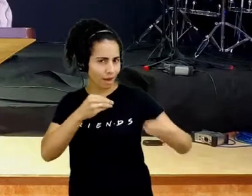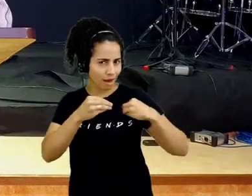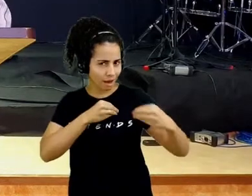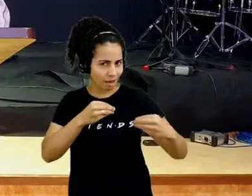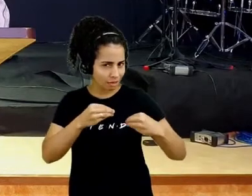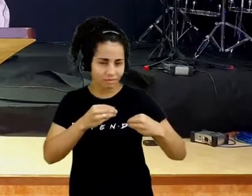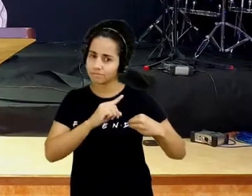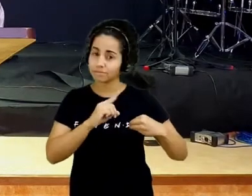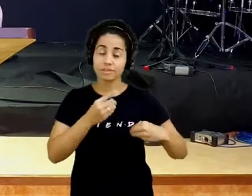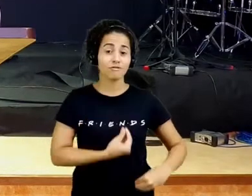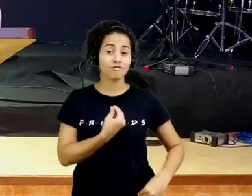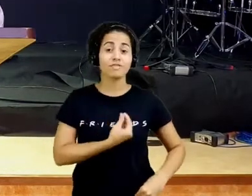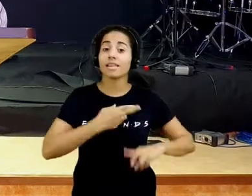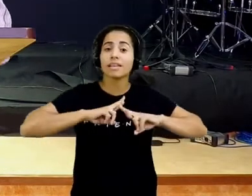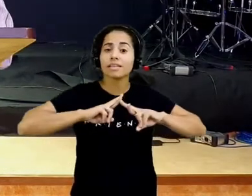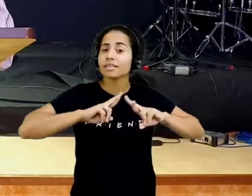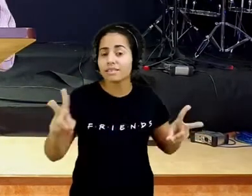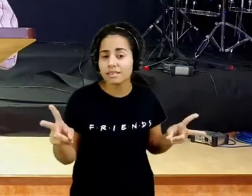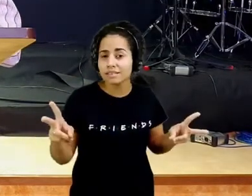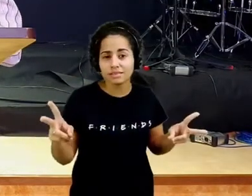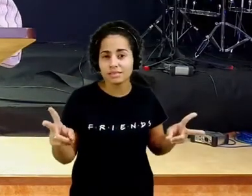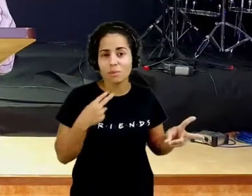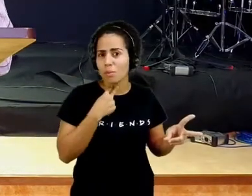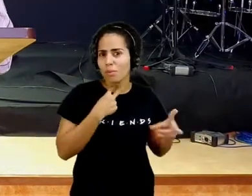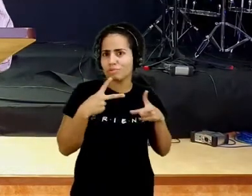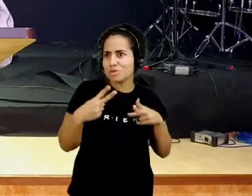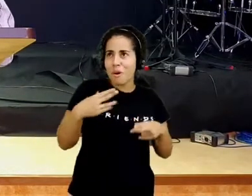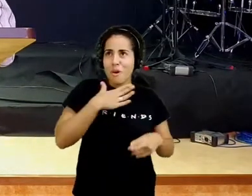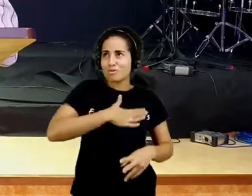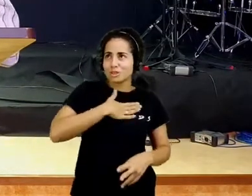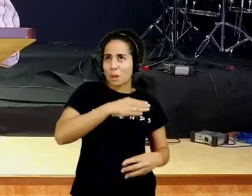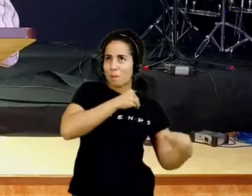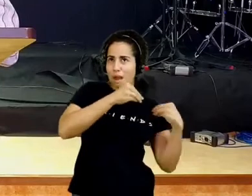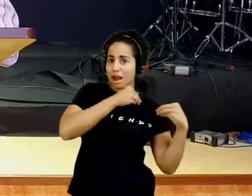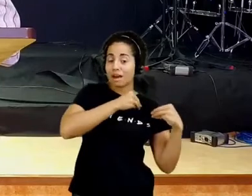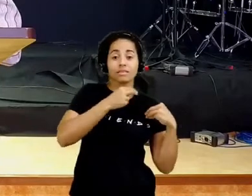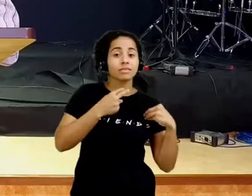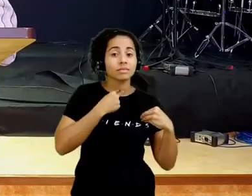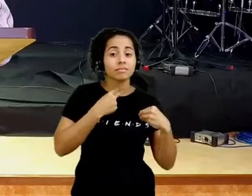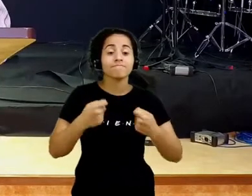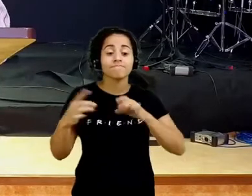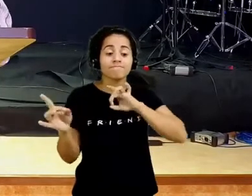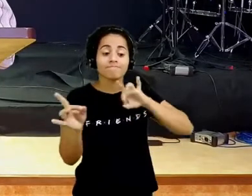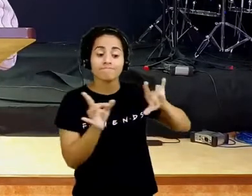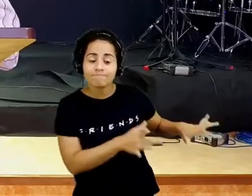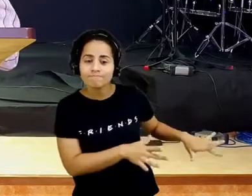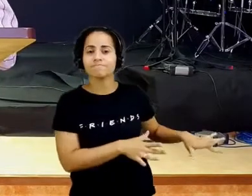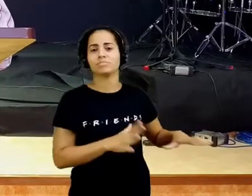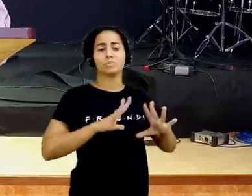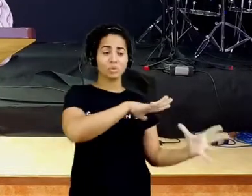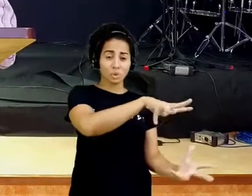para fazermos a diferença aqui neste mundo. Um mundo caótico, um mundo adverso, um